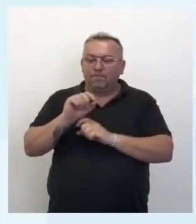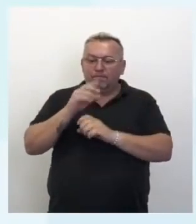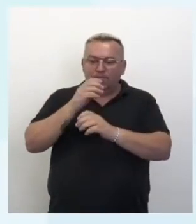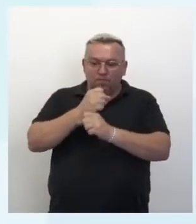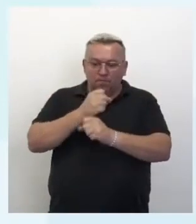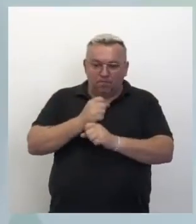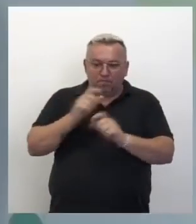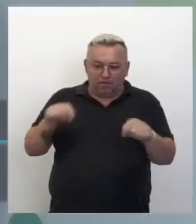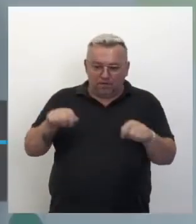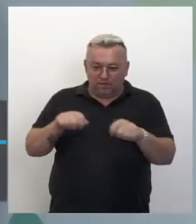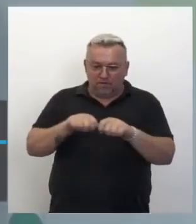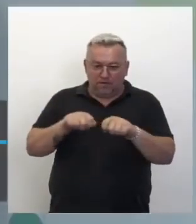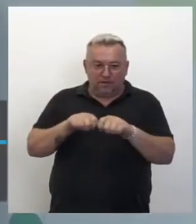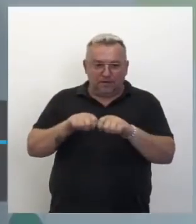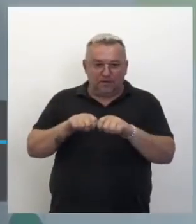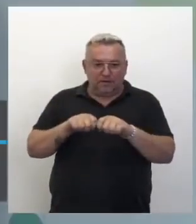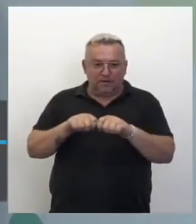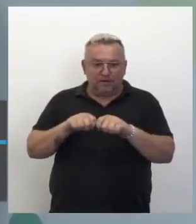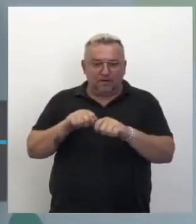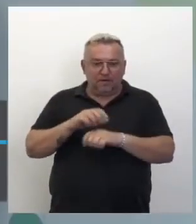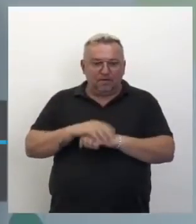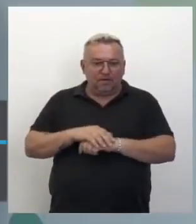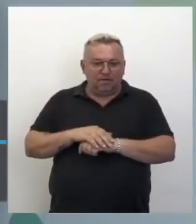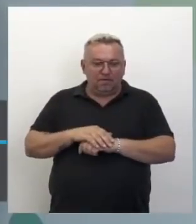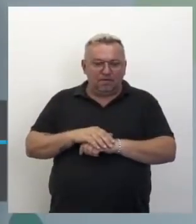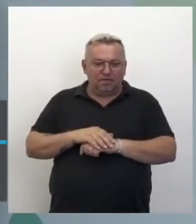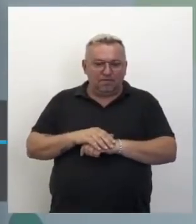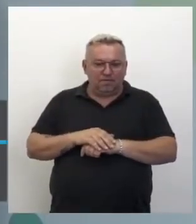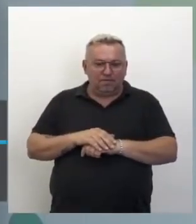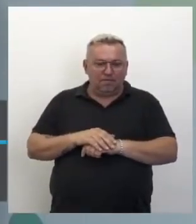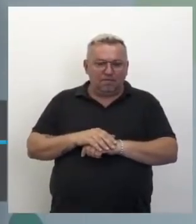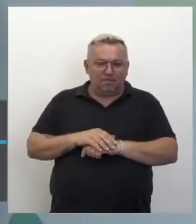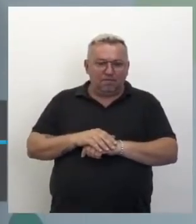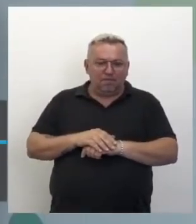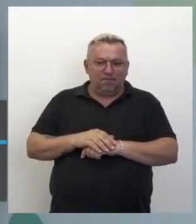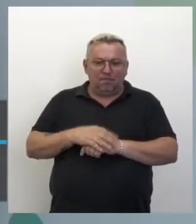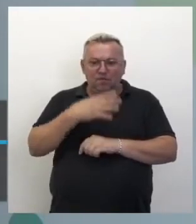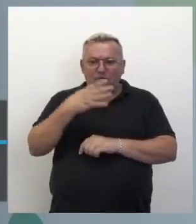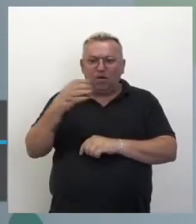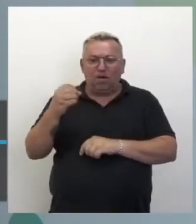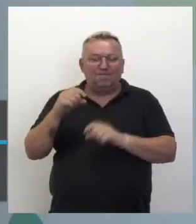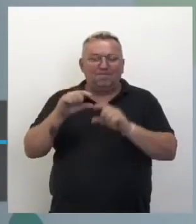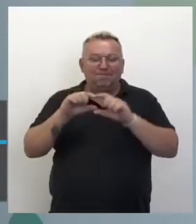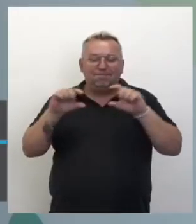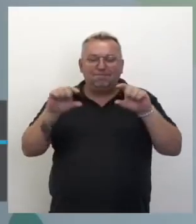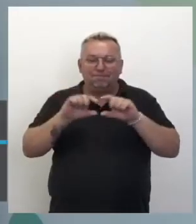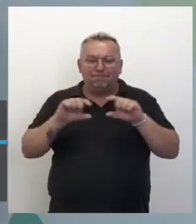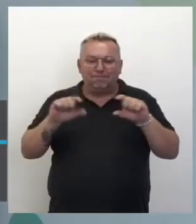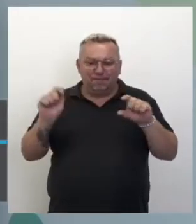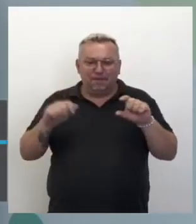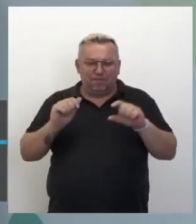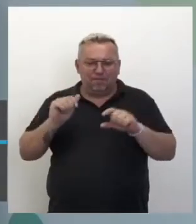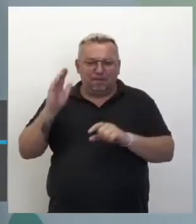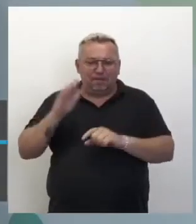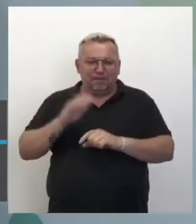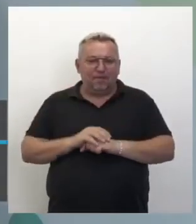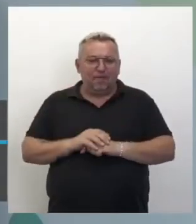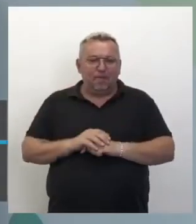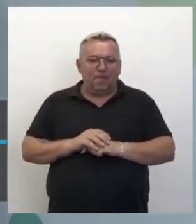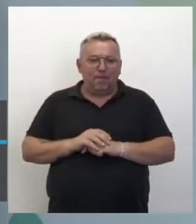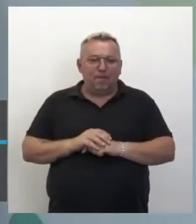aqui, dá para fazer 7, 8, dá para fazer umas 40 frases no mínimo aqui. Acho que dá mais aí, fazer uma conta, tem que